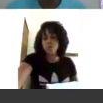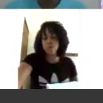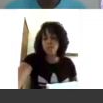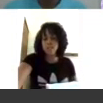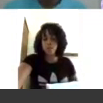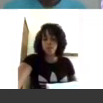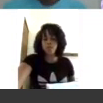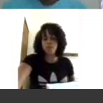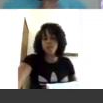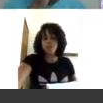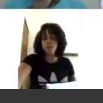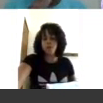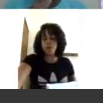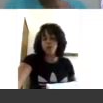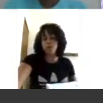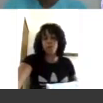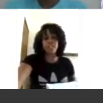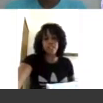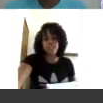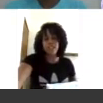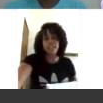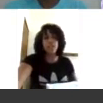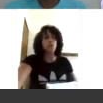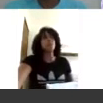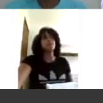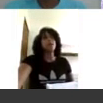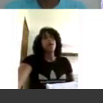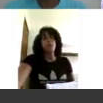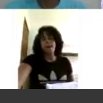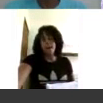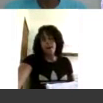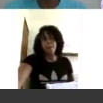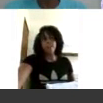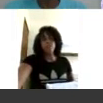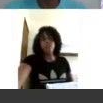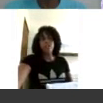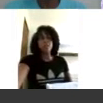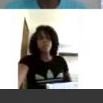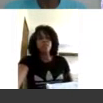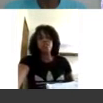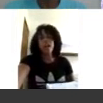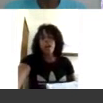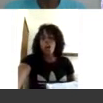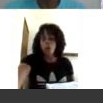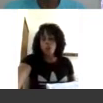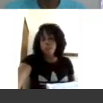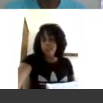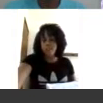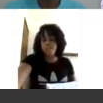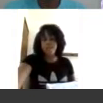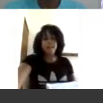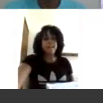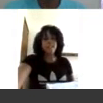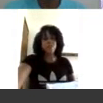esses encontros com esses professores, que foram encontros bastante enriquecedores para a gente, né, bolsista,